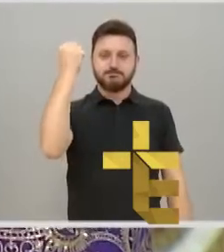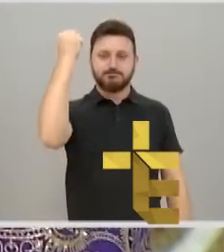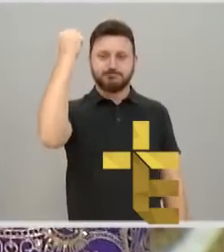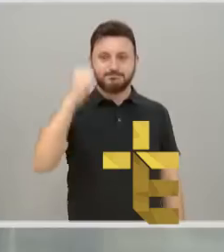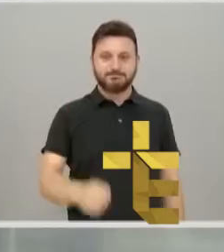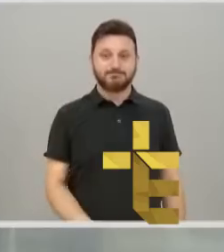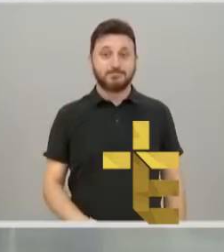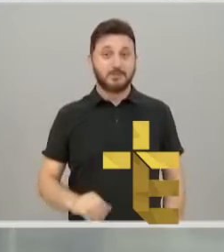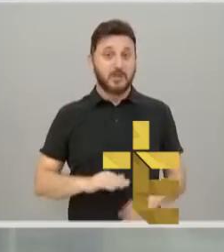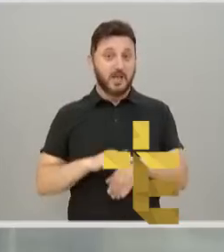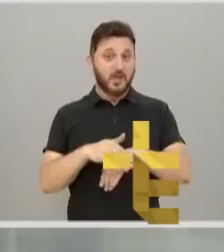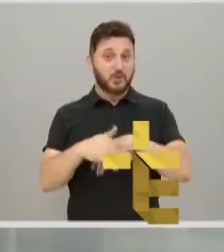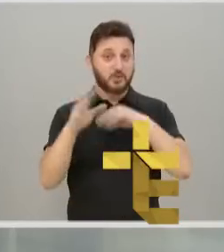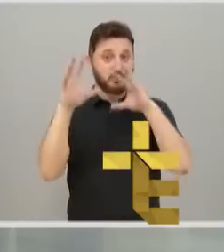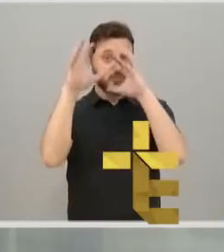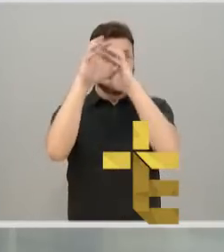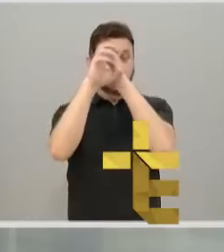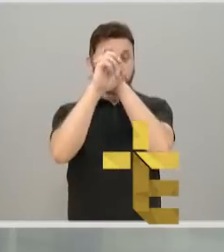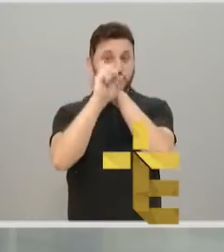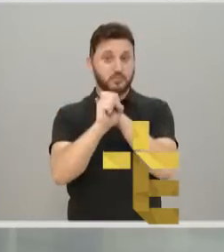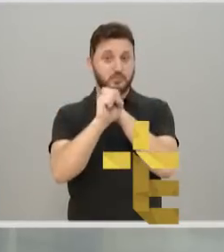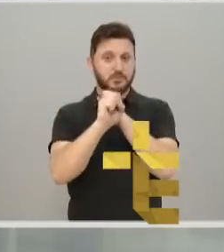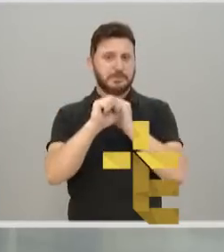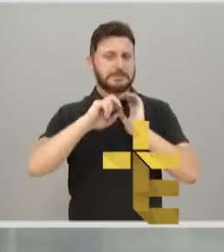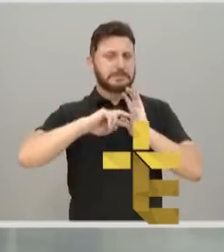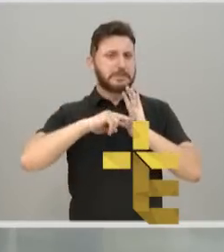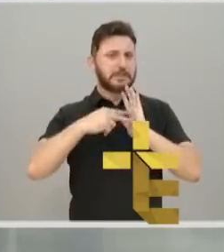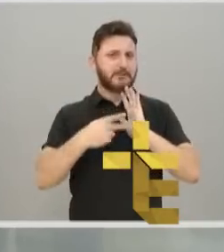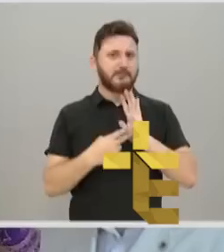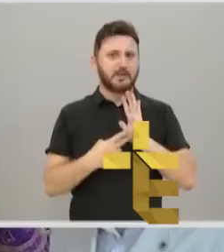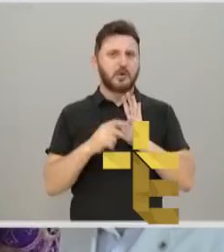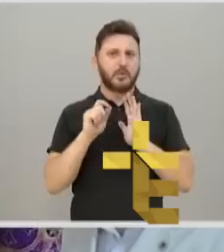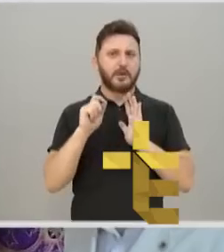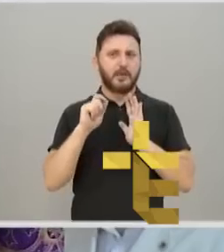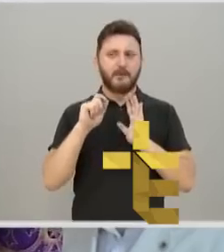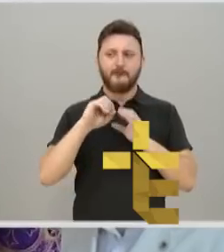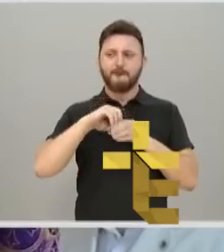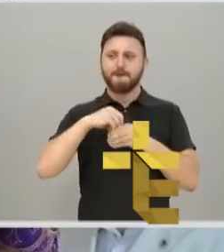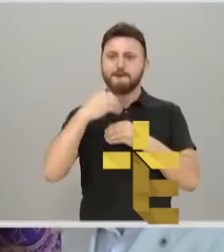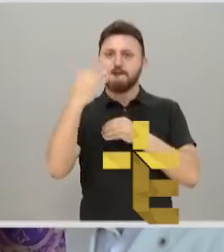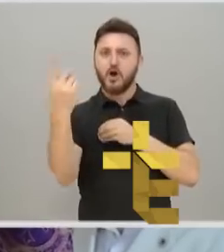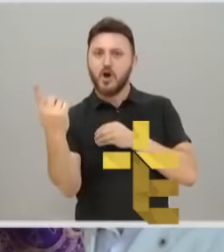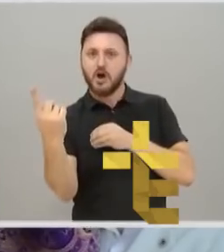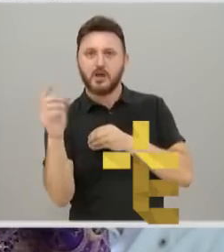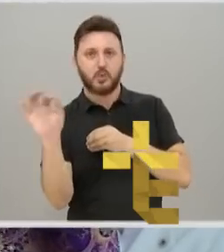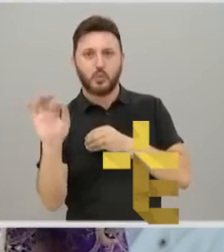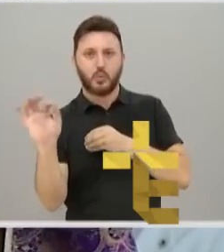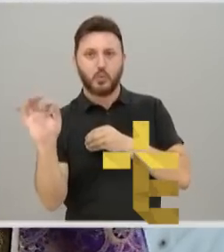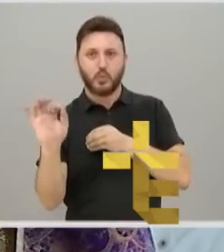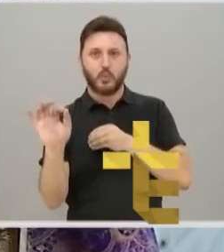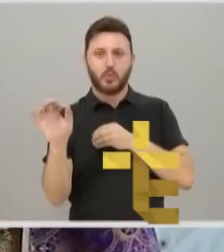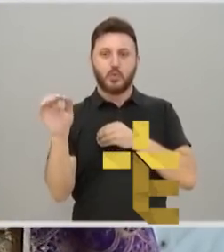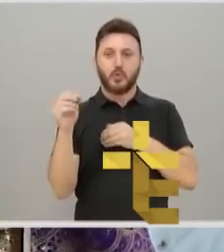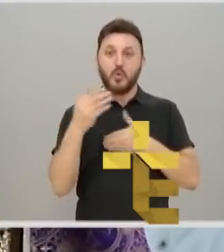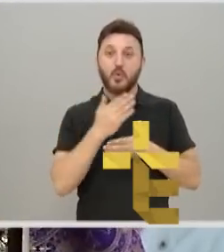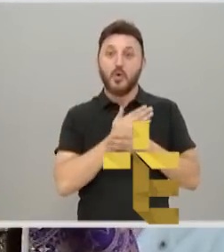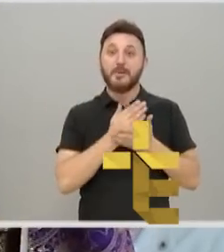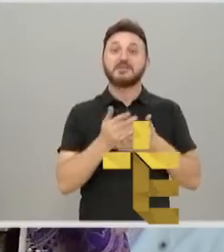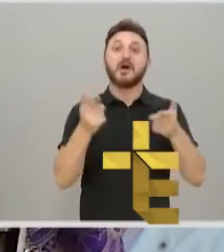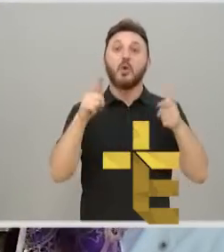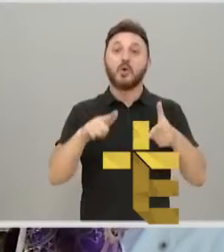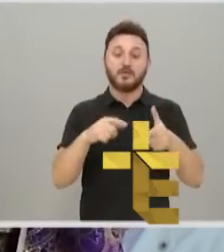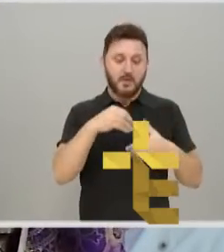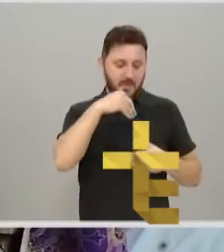noite escura, ela não vem de fora. A noite escura, ela começa